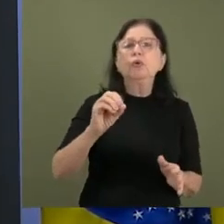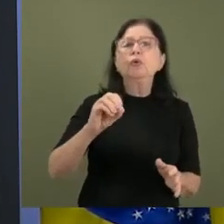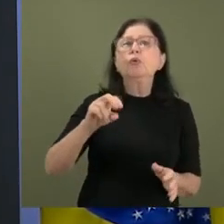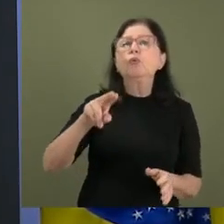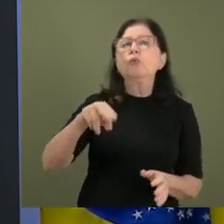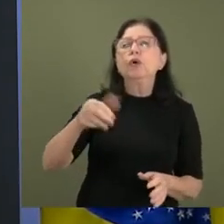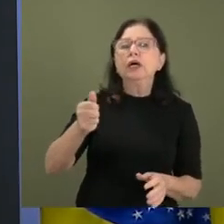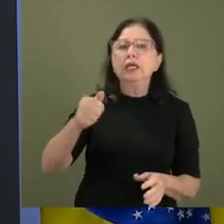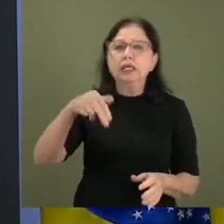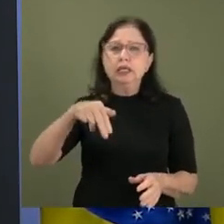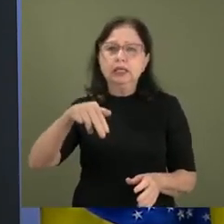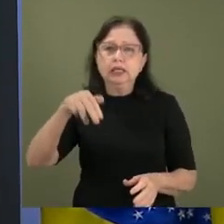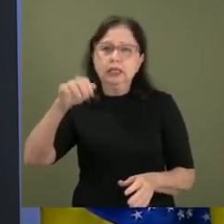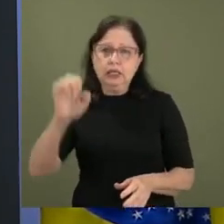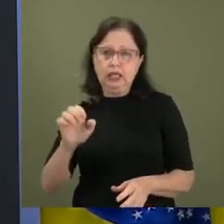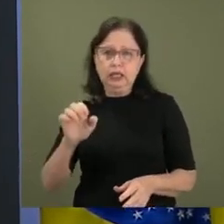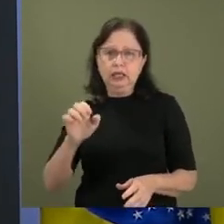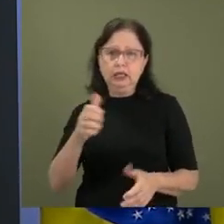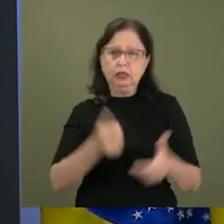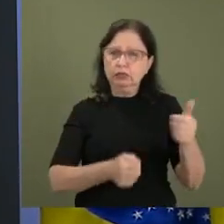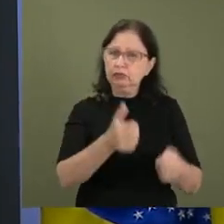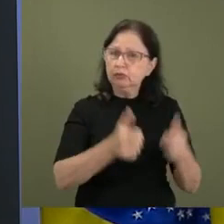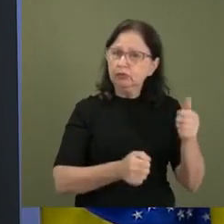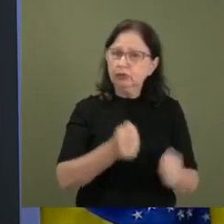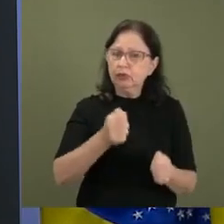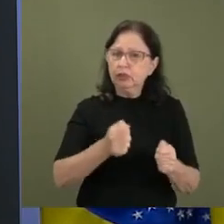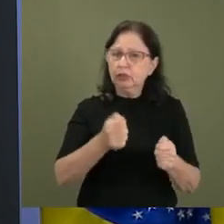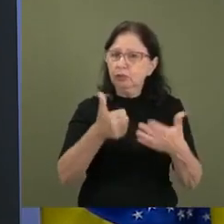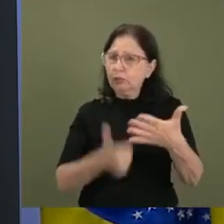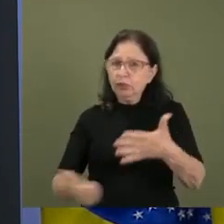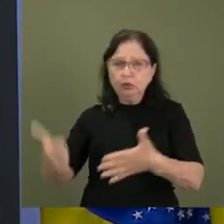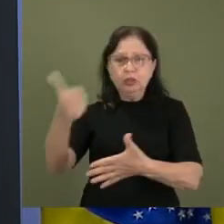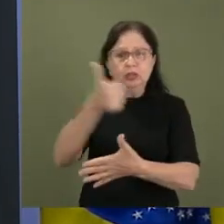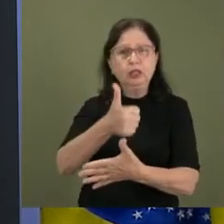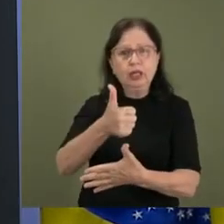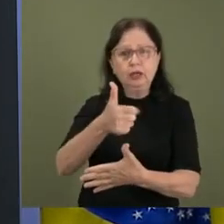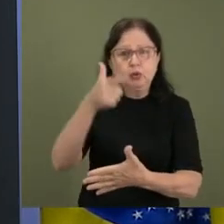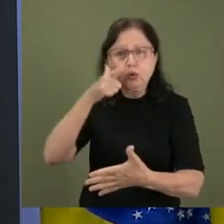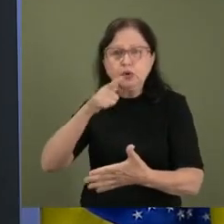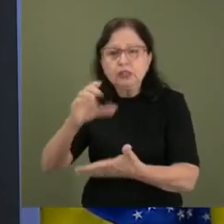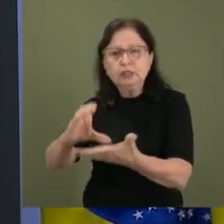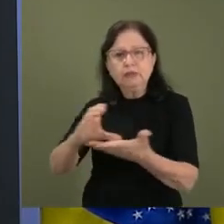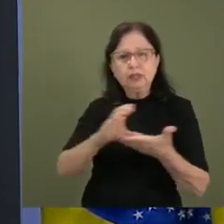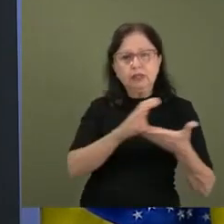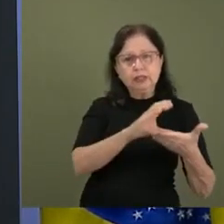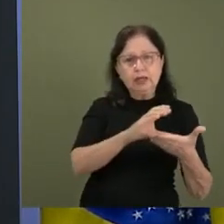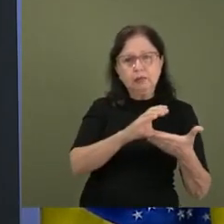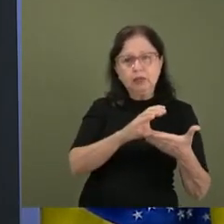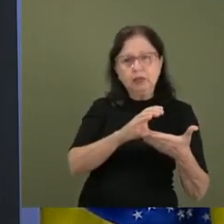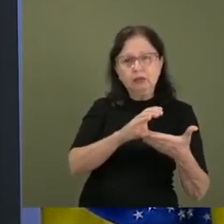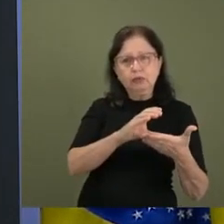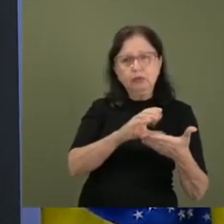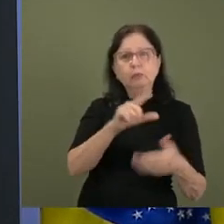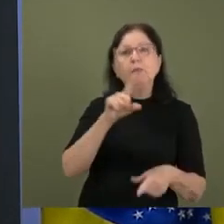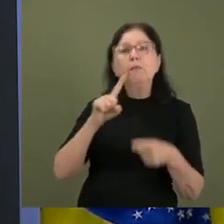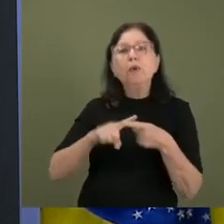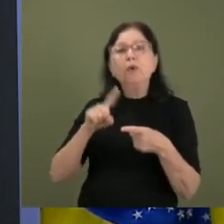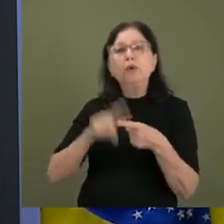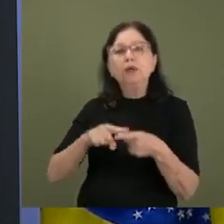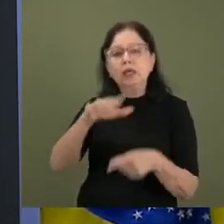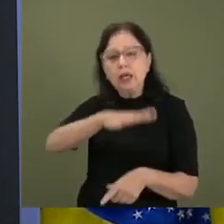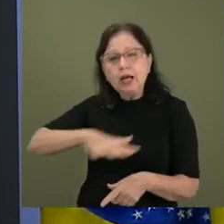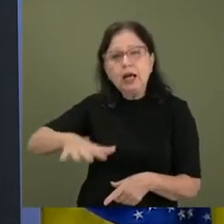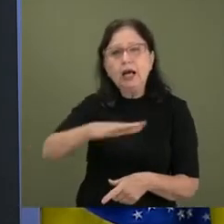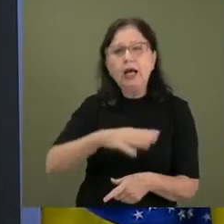jogos eletrônicos e game com uma área prioritária no financiamento que dá pelo finep porque a Mari de inovação também então hoje nós já temos